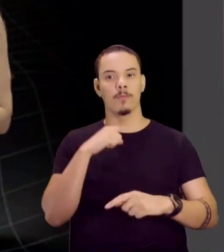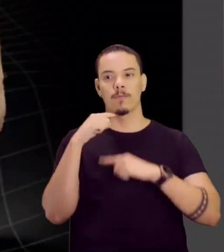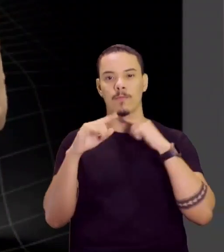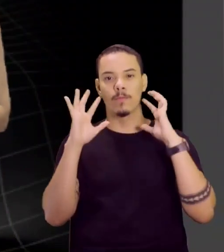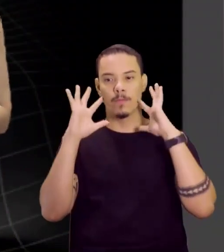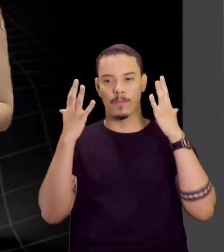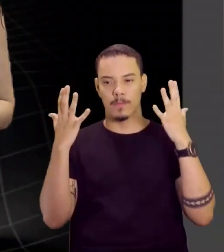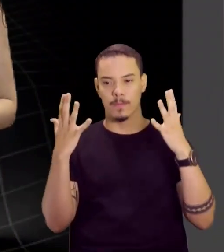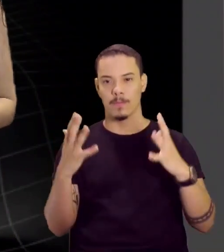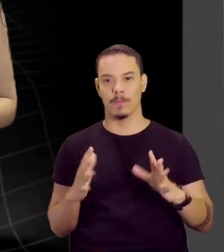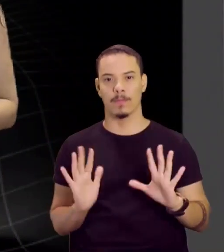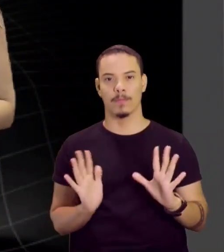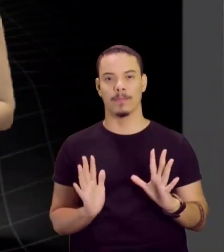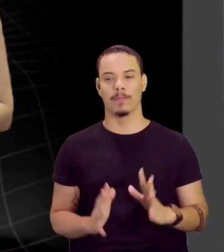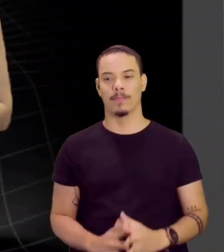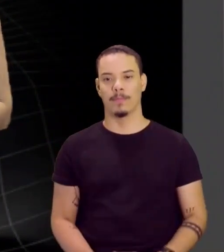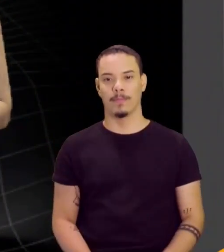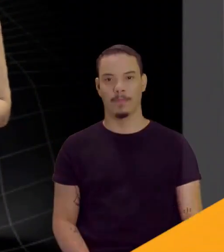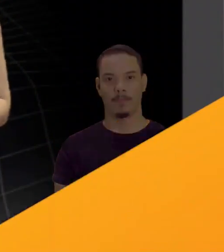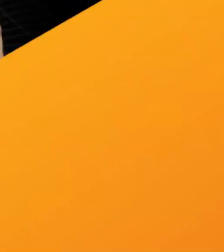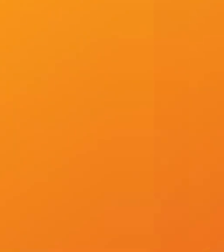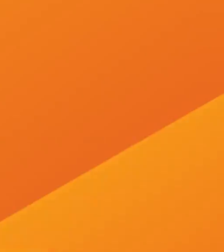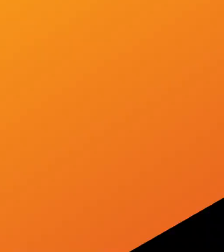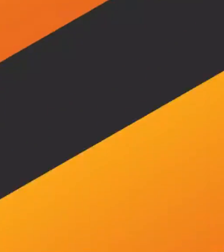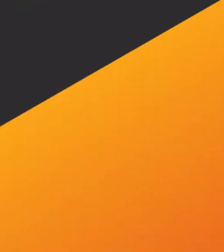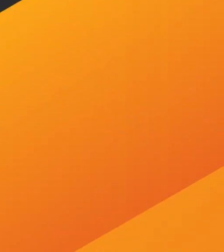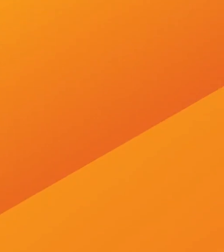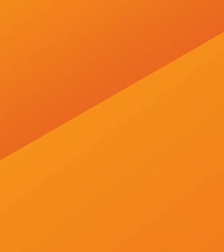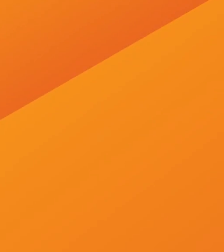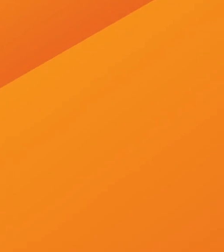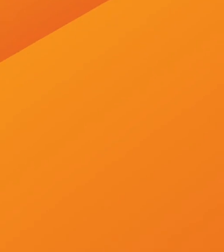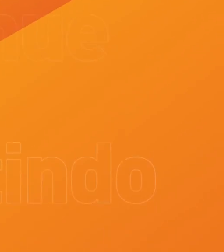pra dúvidas. Até mais, jovens.